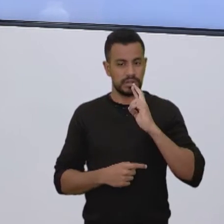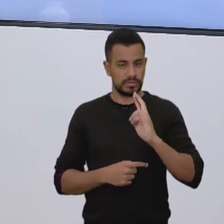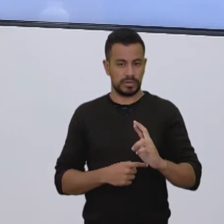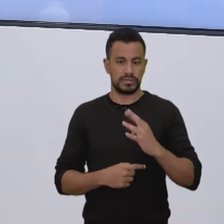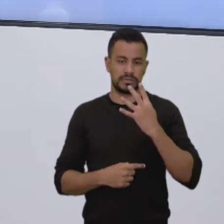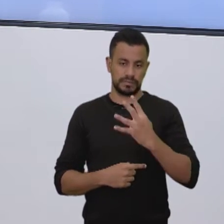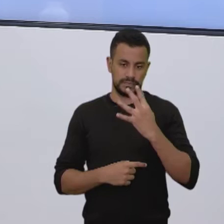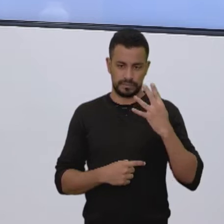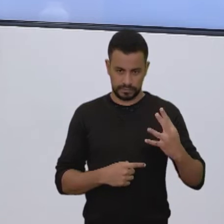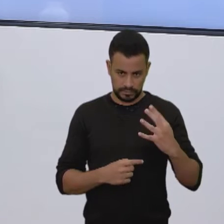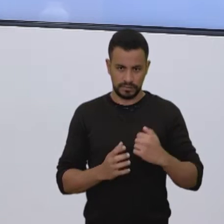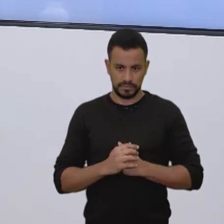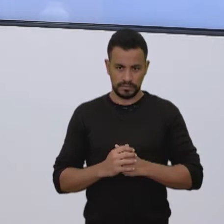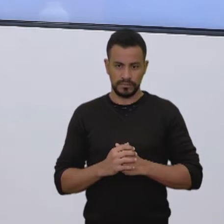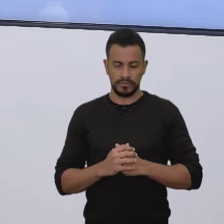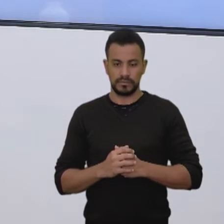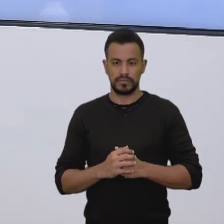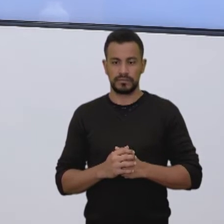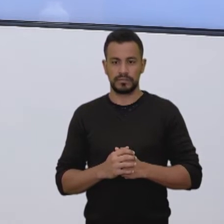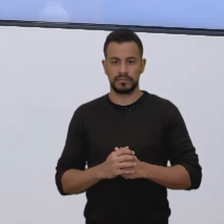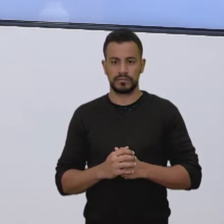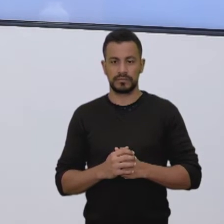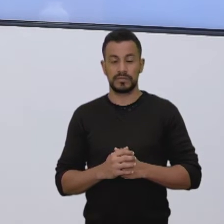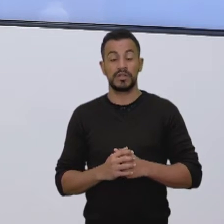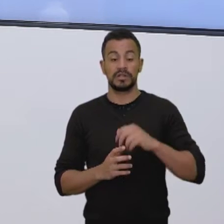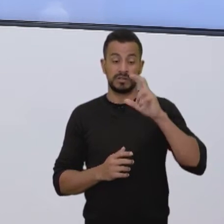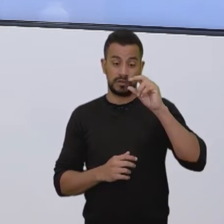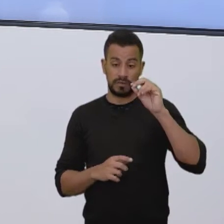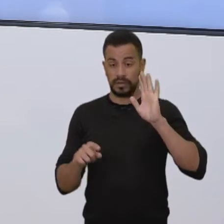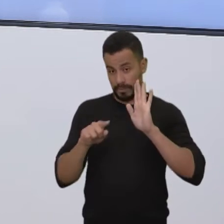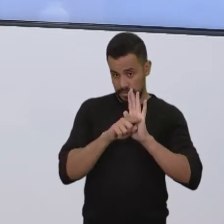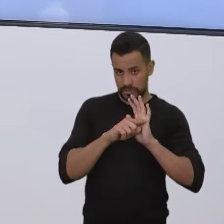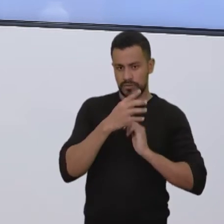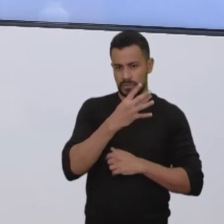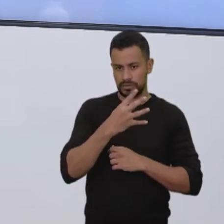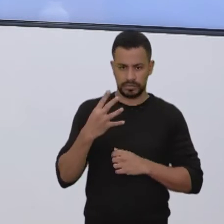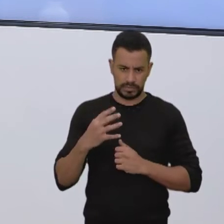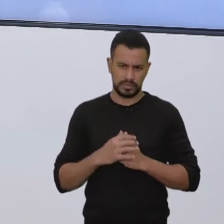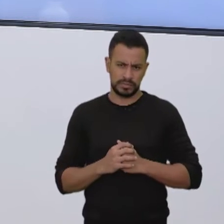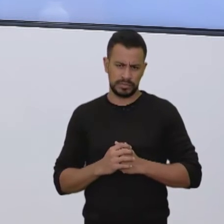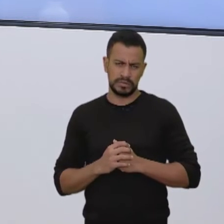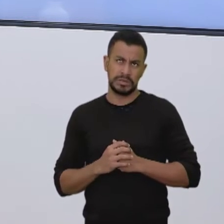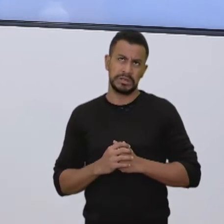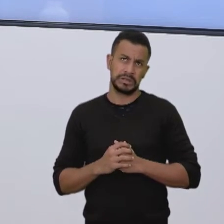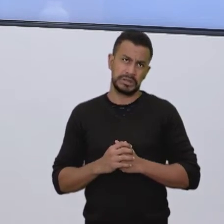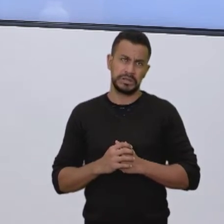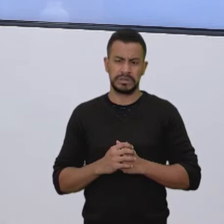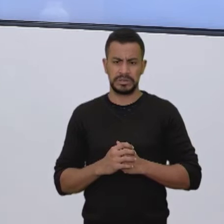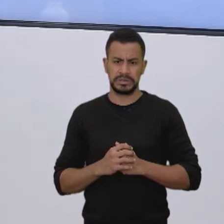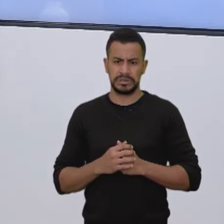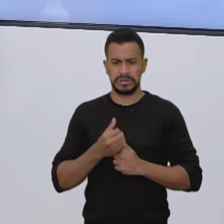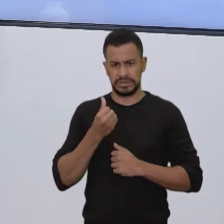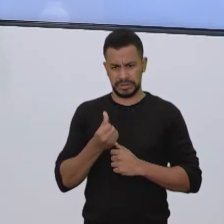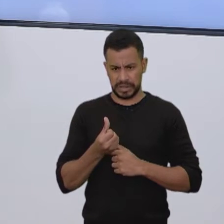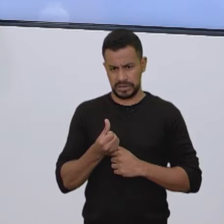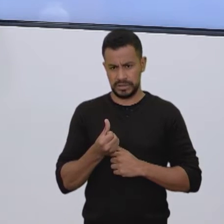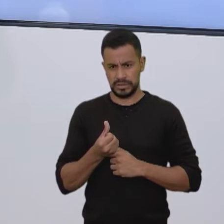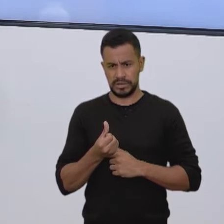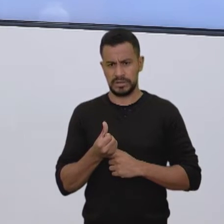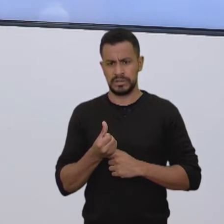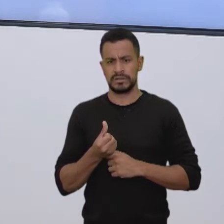44, certo? Tá bom, vai tirar dos 50. Bom, 44 para tirar dos 50, vão sobrar